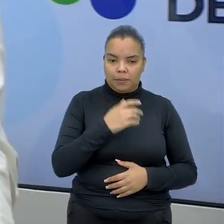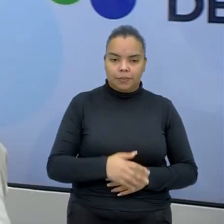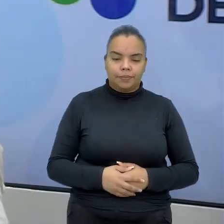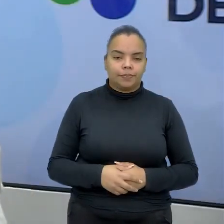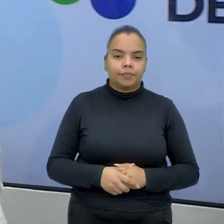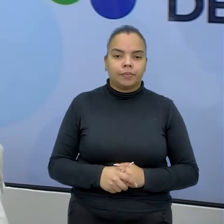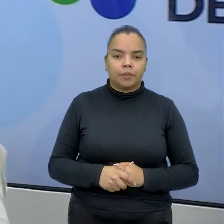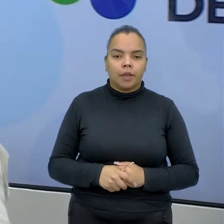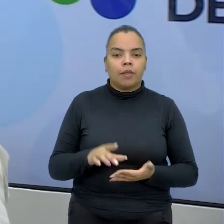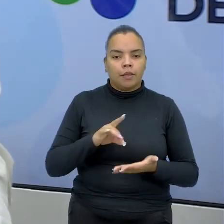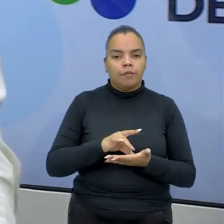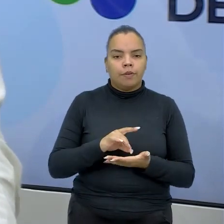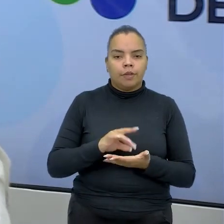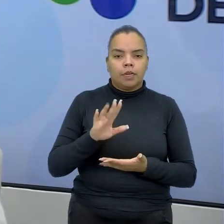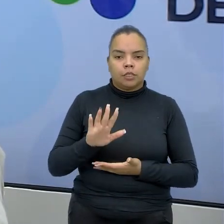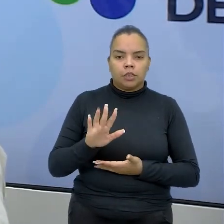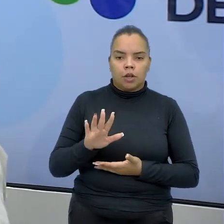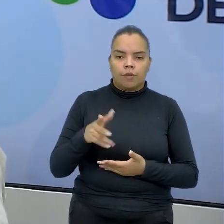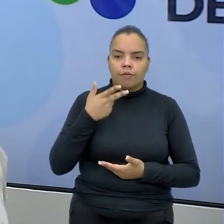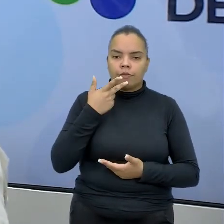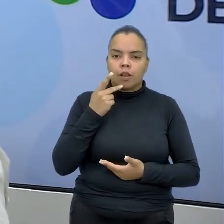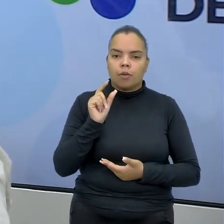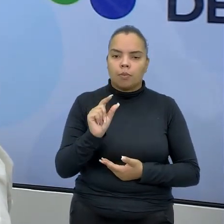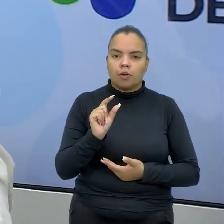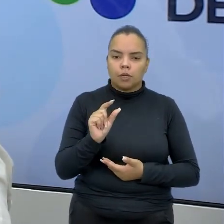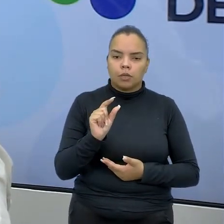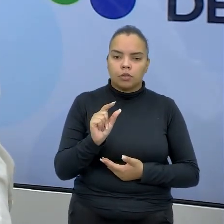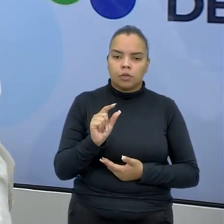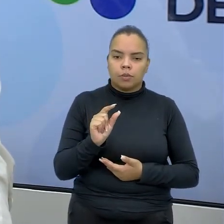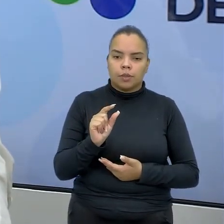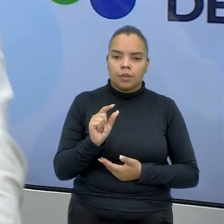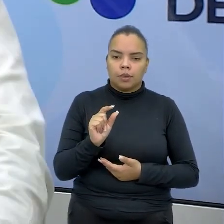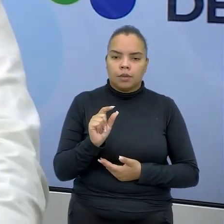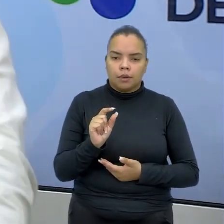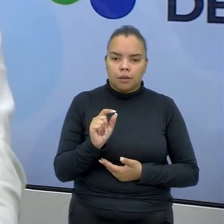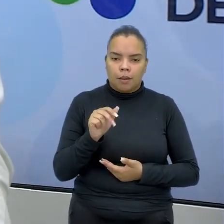Verdade. Agora nós vamos falar um pouquinho sobre a meia-vida, né?